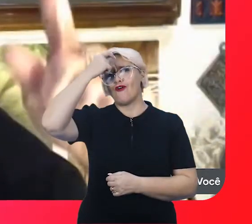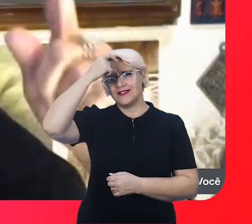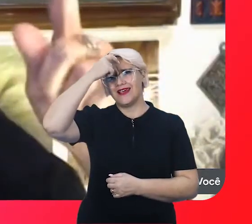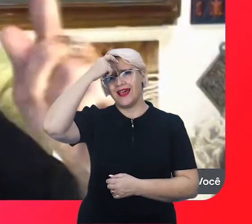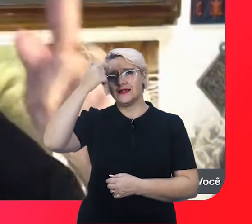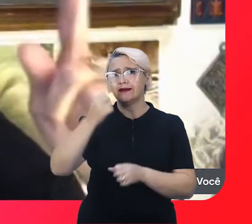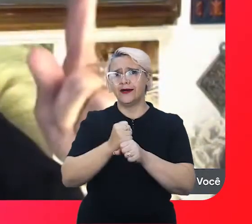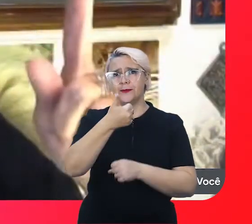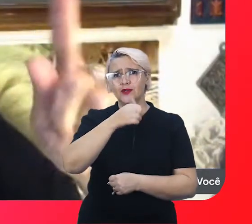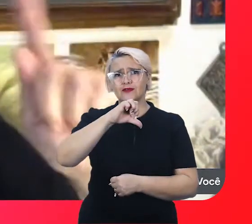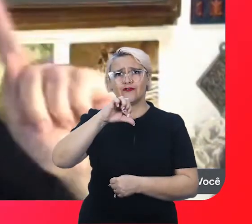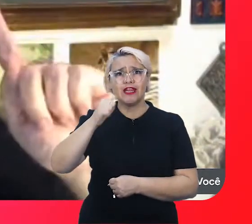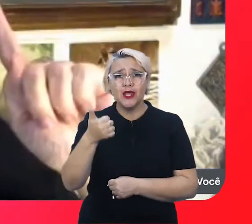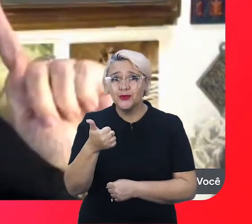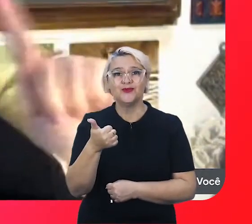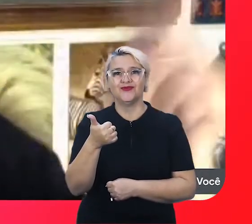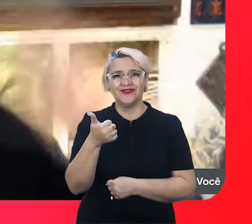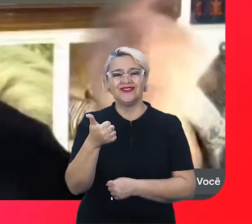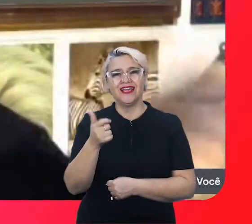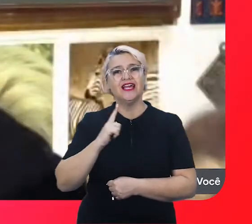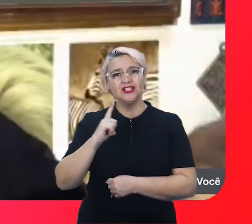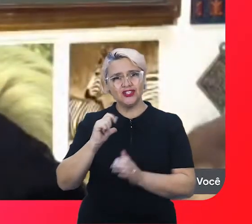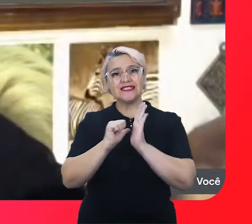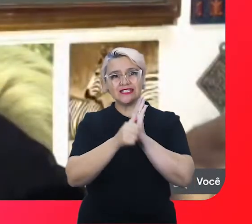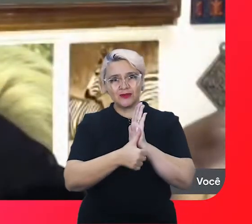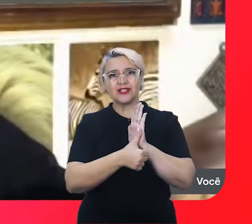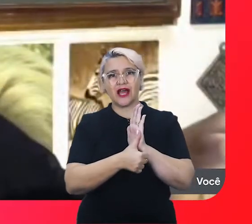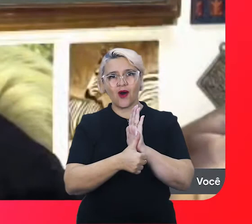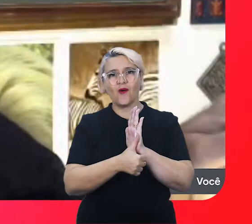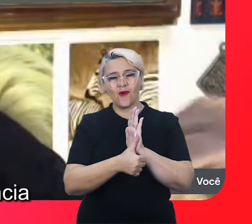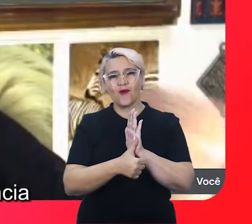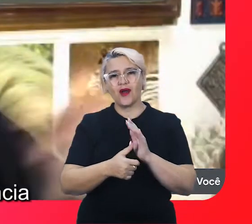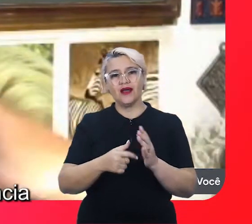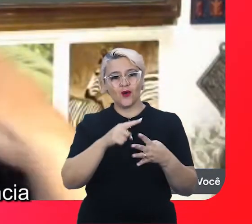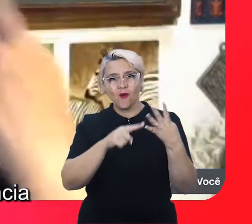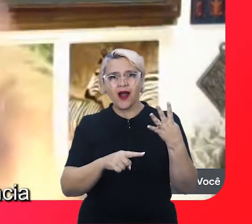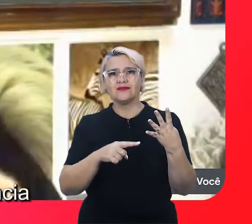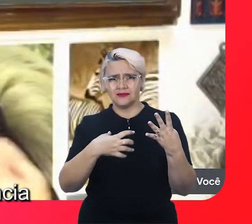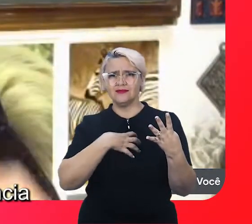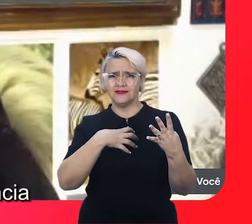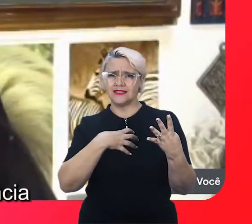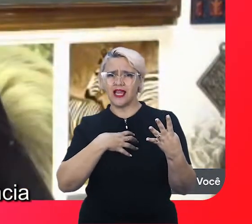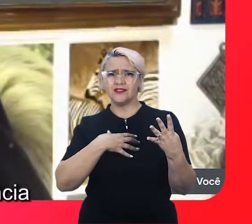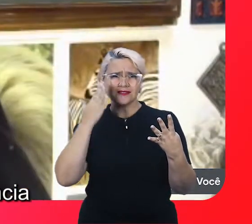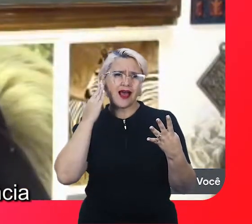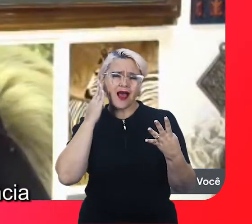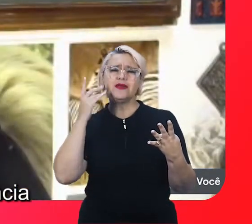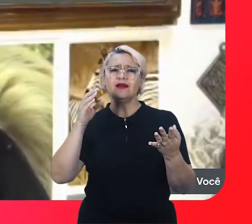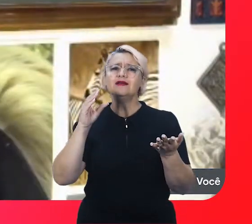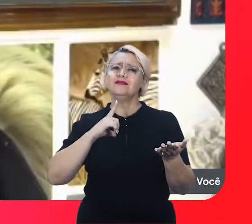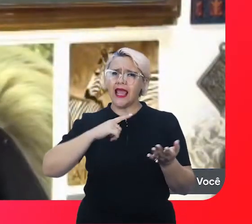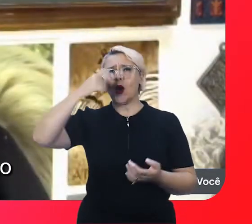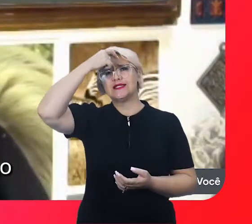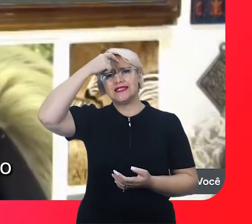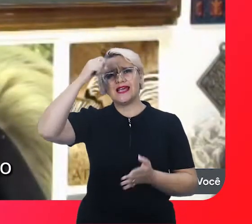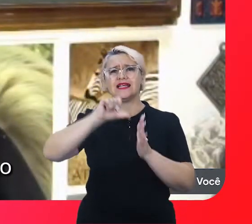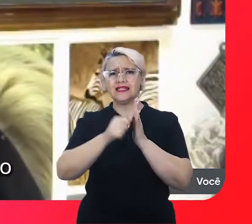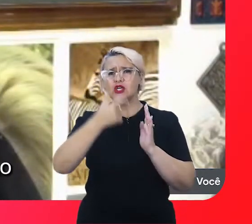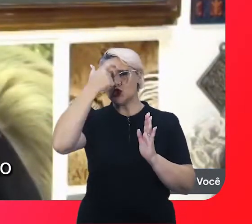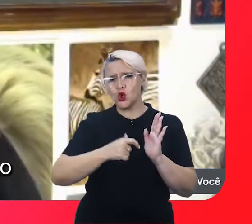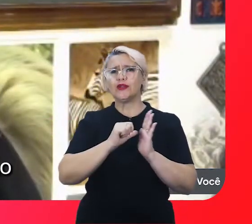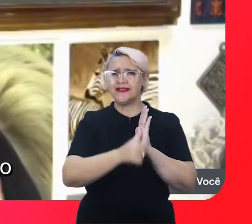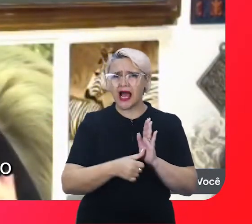em 1991, de que tinham síndrome de Down, e nós conversamos sobre essa consciência e sobre